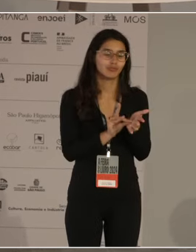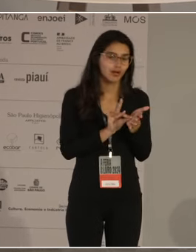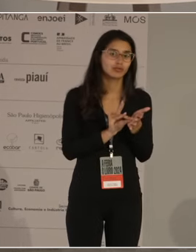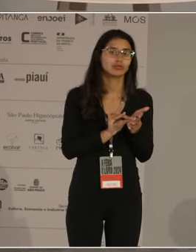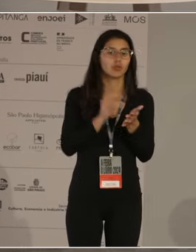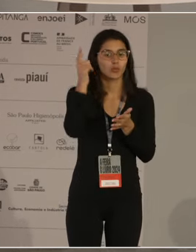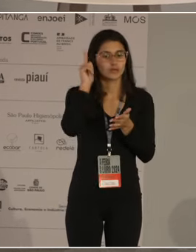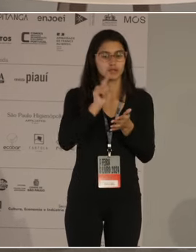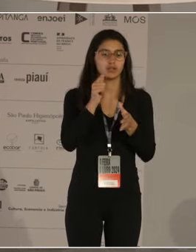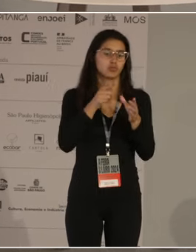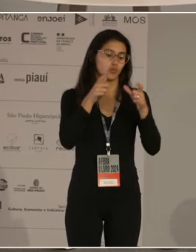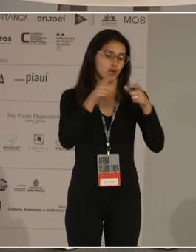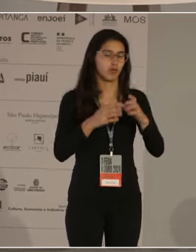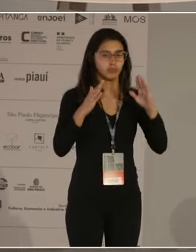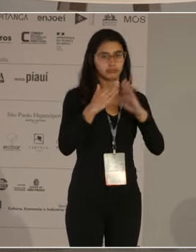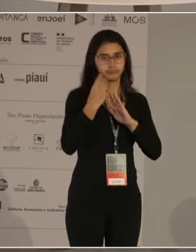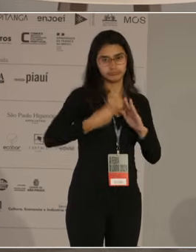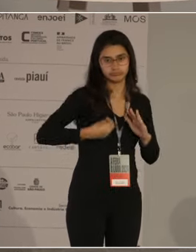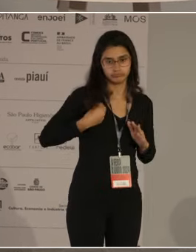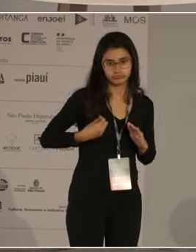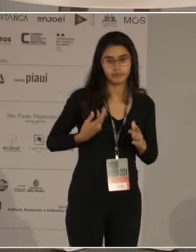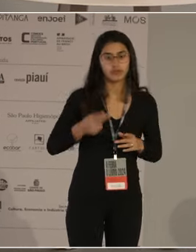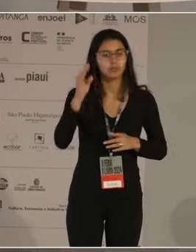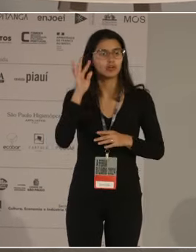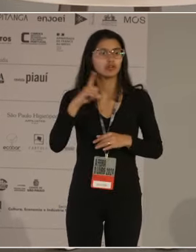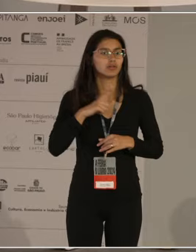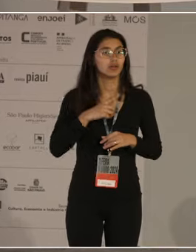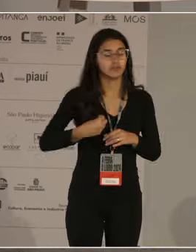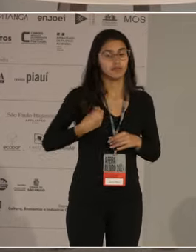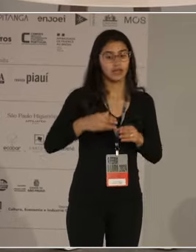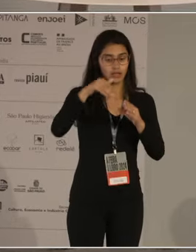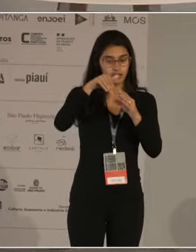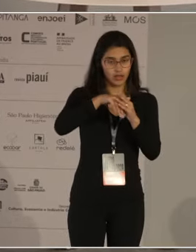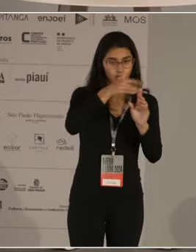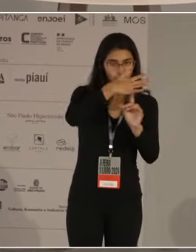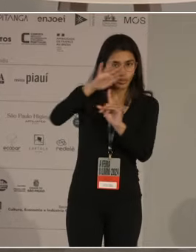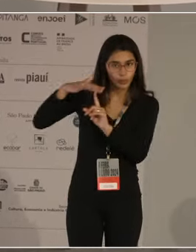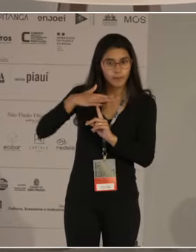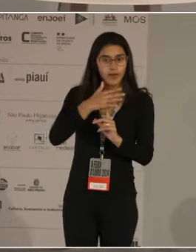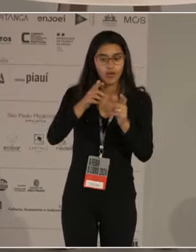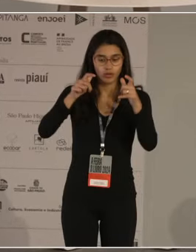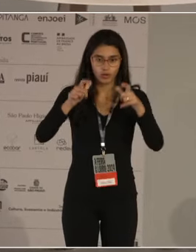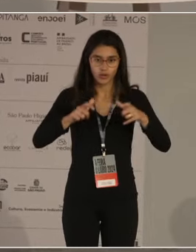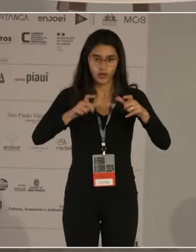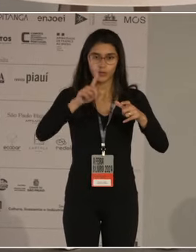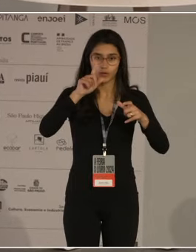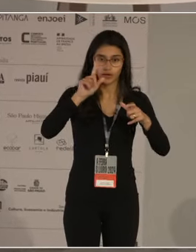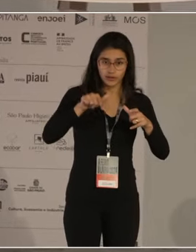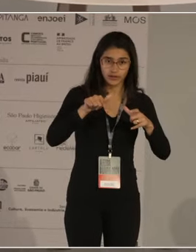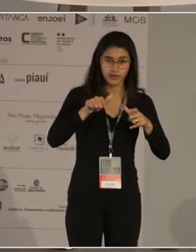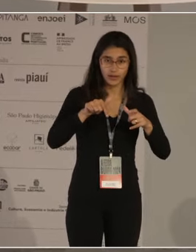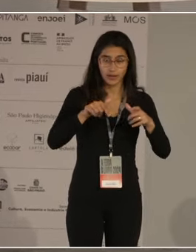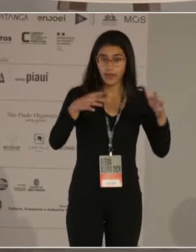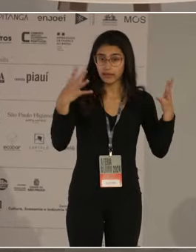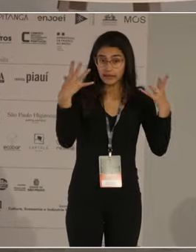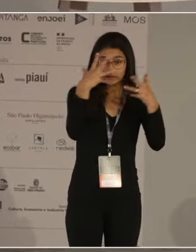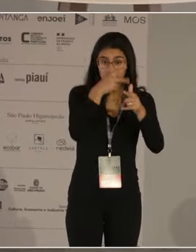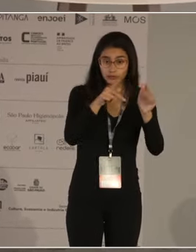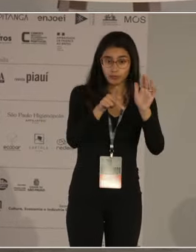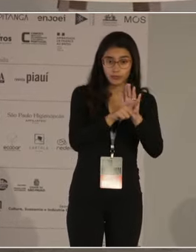uma terra para eles. Mas imagina, eles moravam dentro do parque, nesse lugar que é um desbunde da